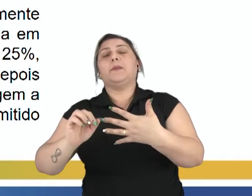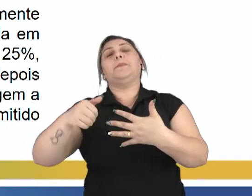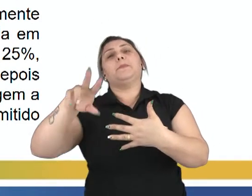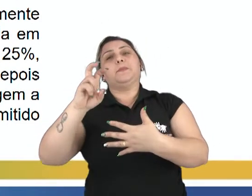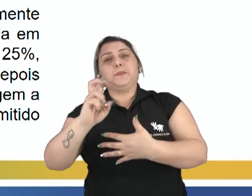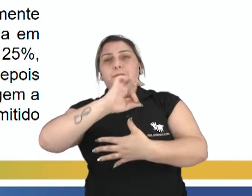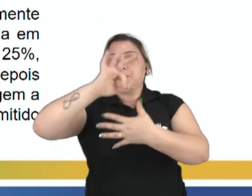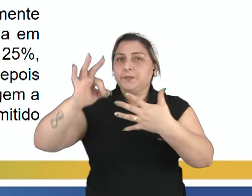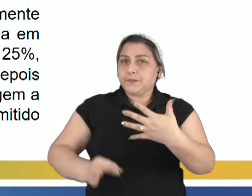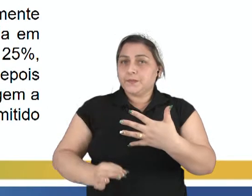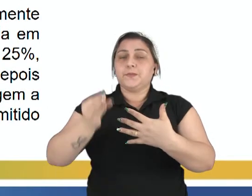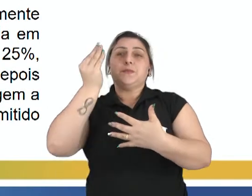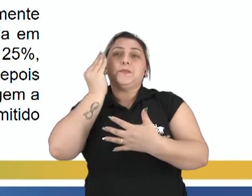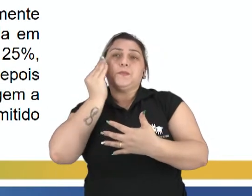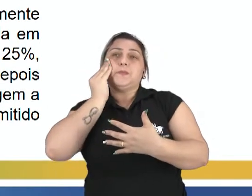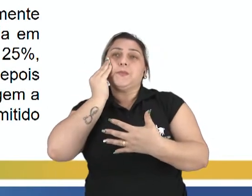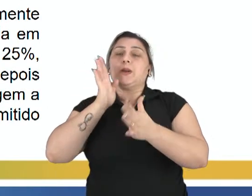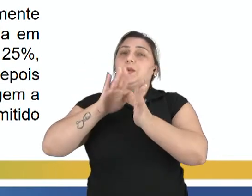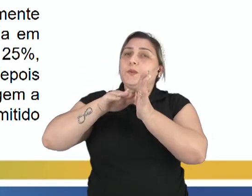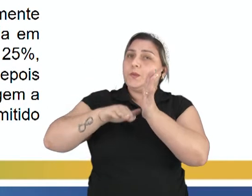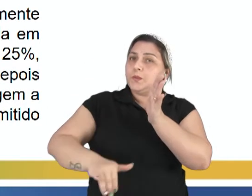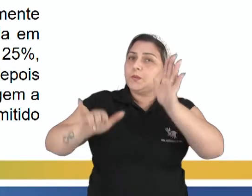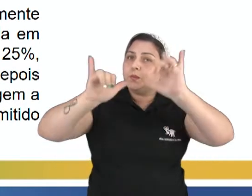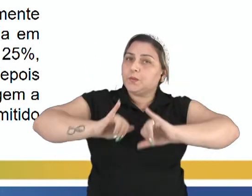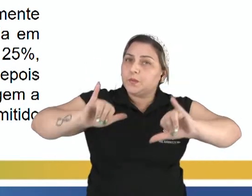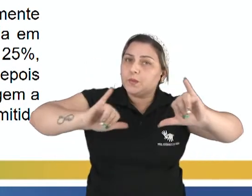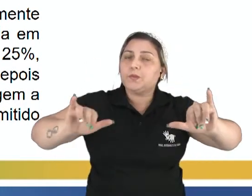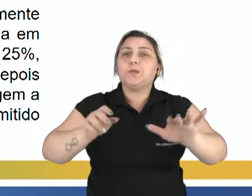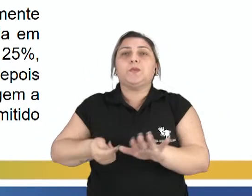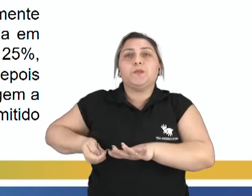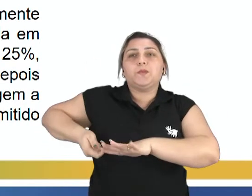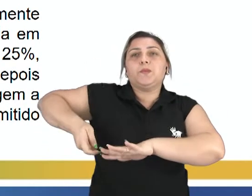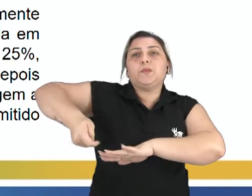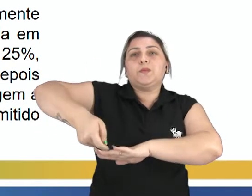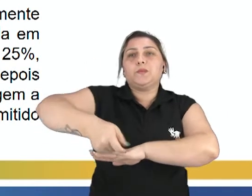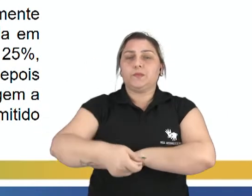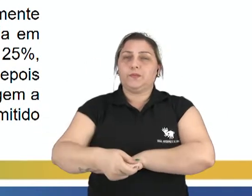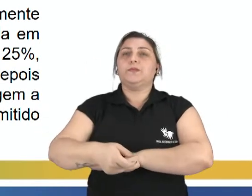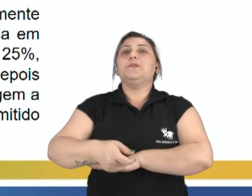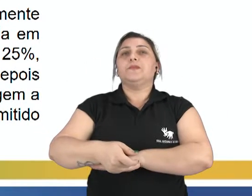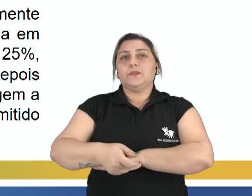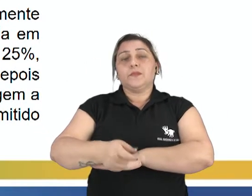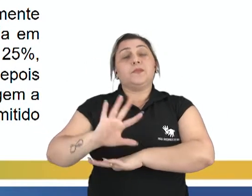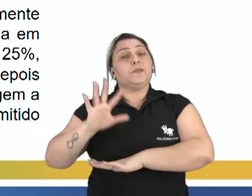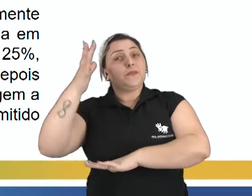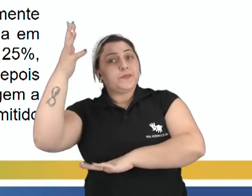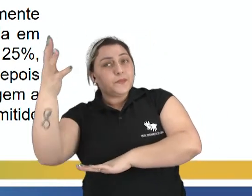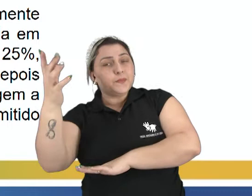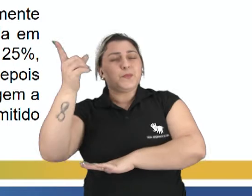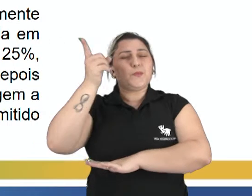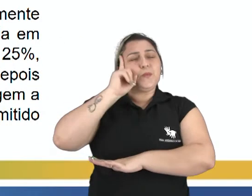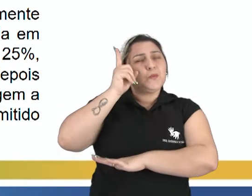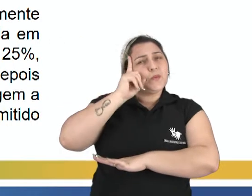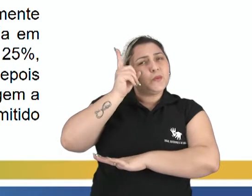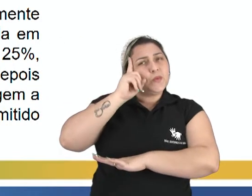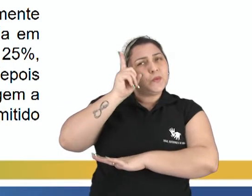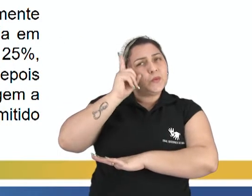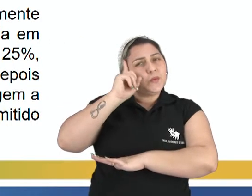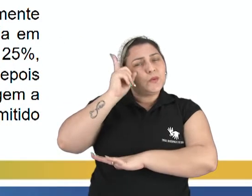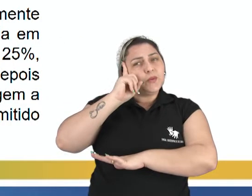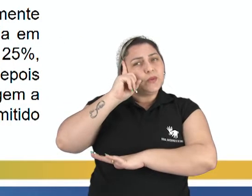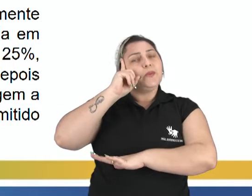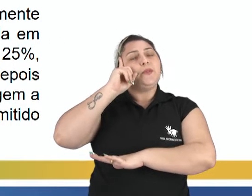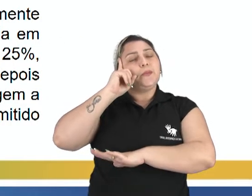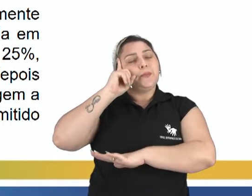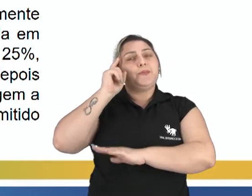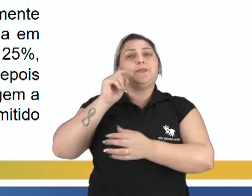né, diminuir essa disseminação de fake news, que acontece todas as horas